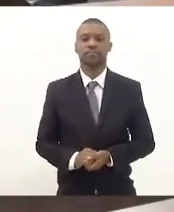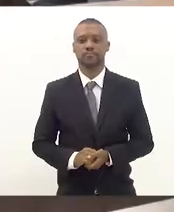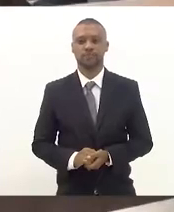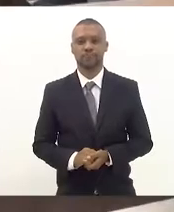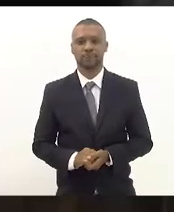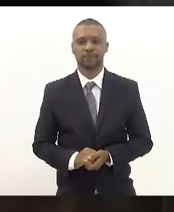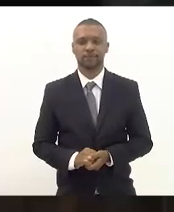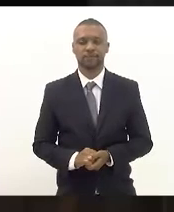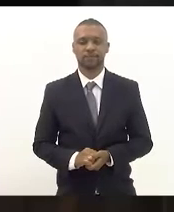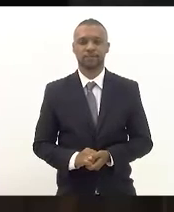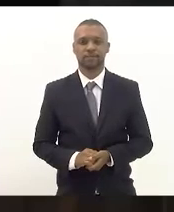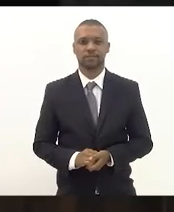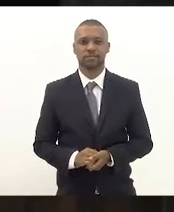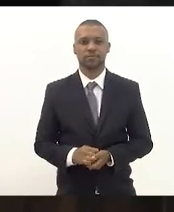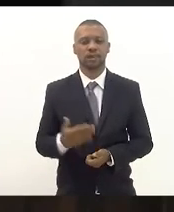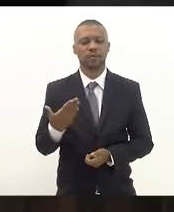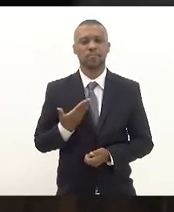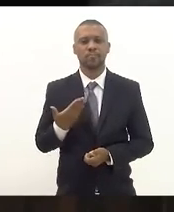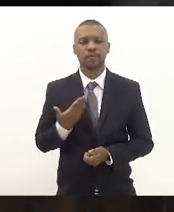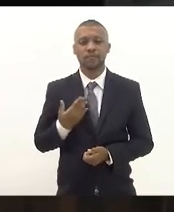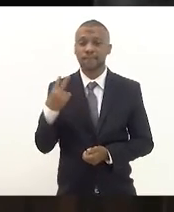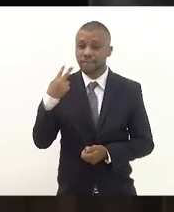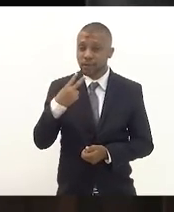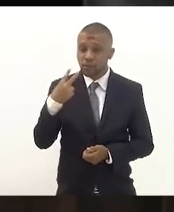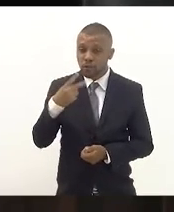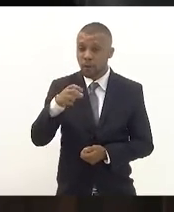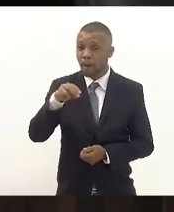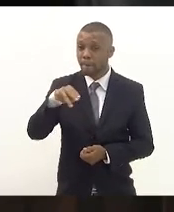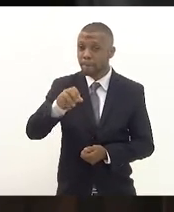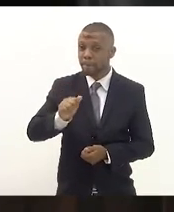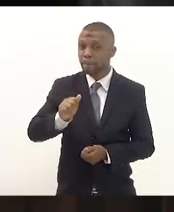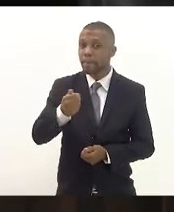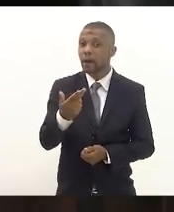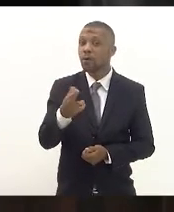o nosso vereador Dr Maurício